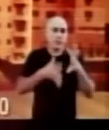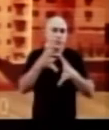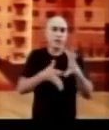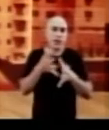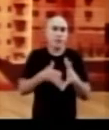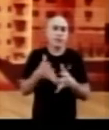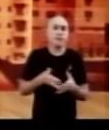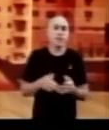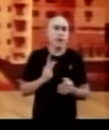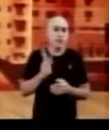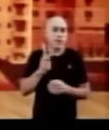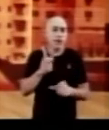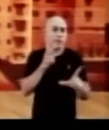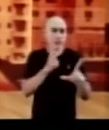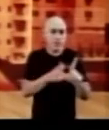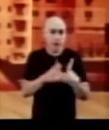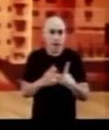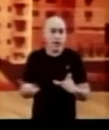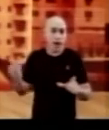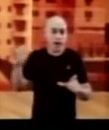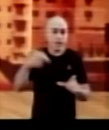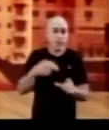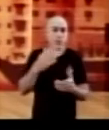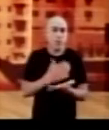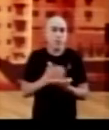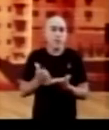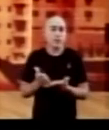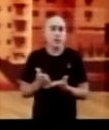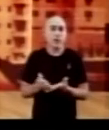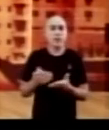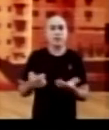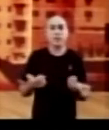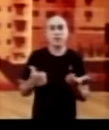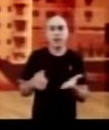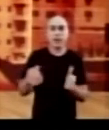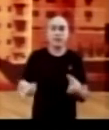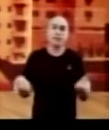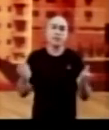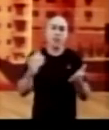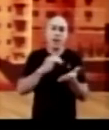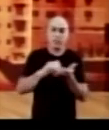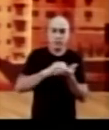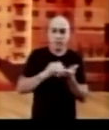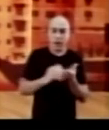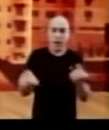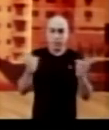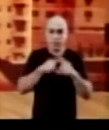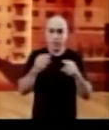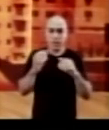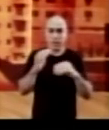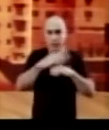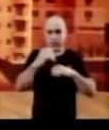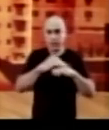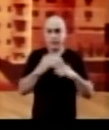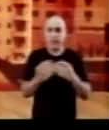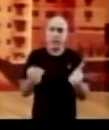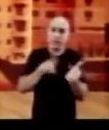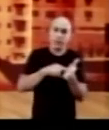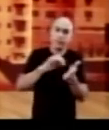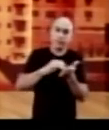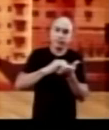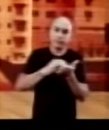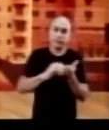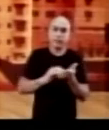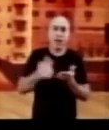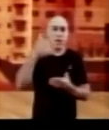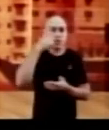Libras, que participou das lives até aqui, representando o Lar de Fátima com essa parceria com a Secretaria da